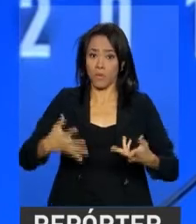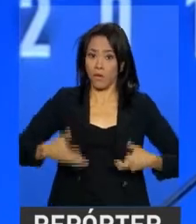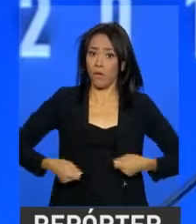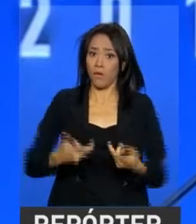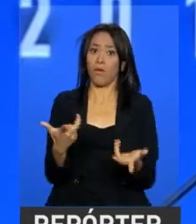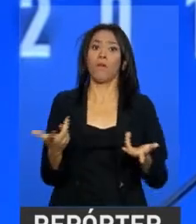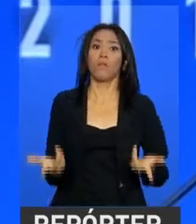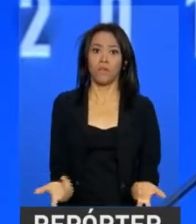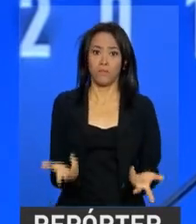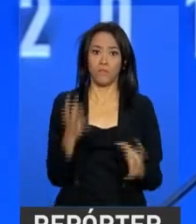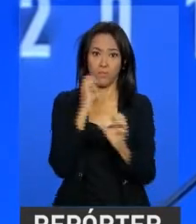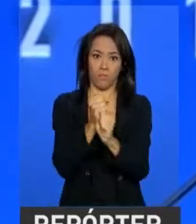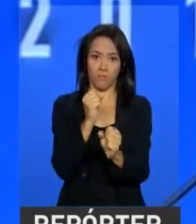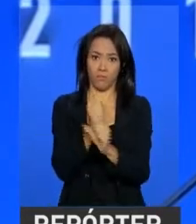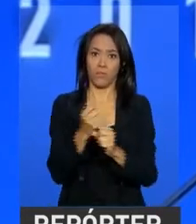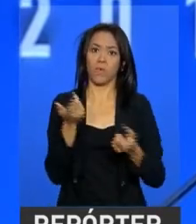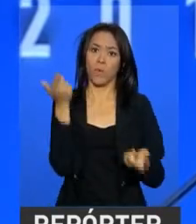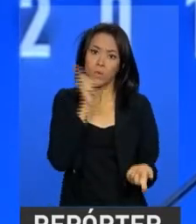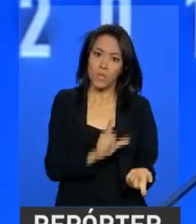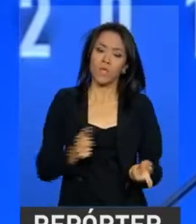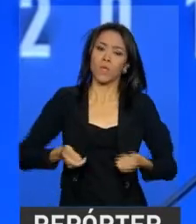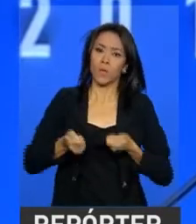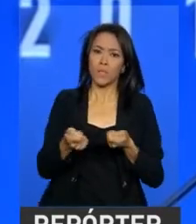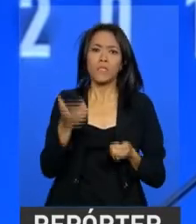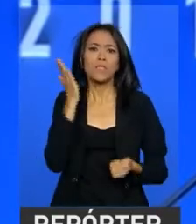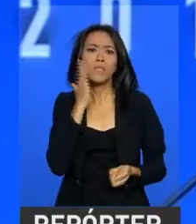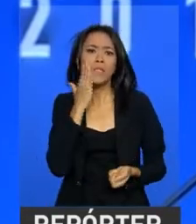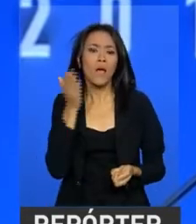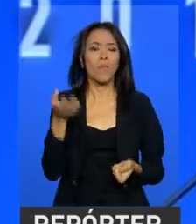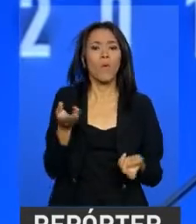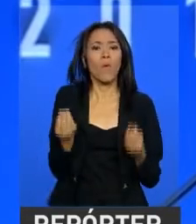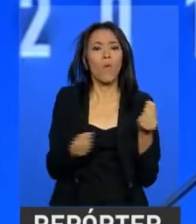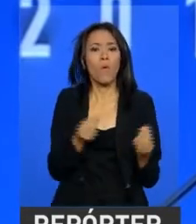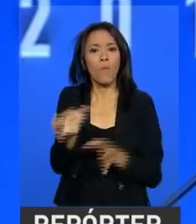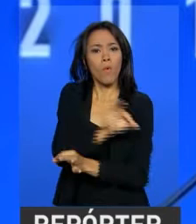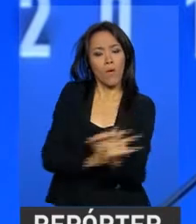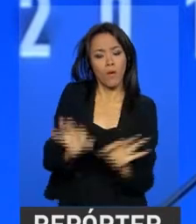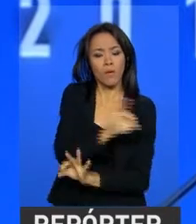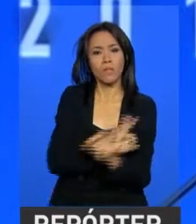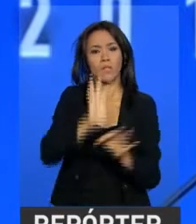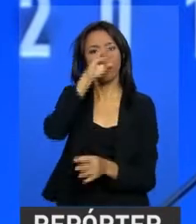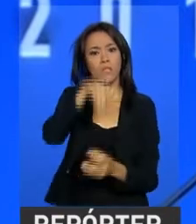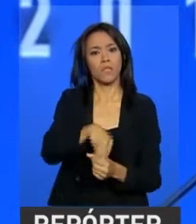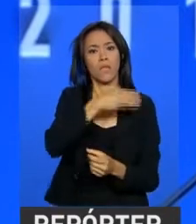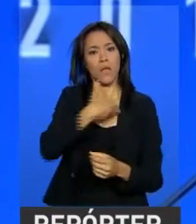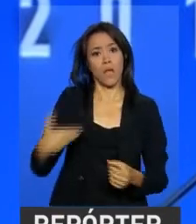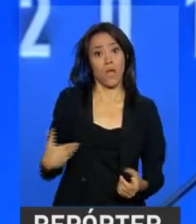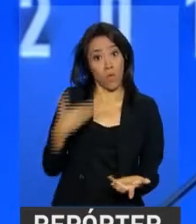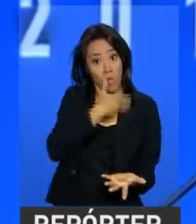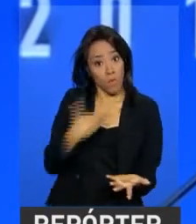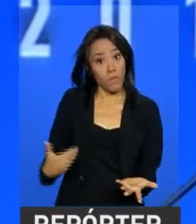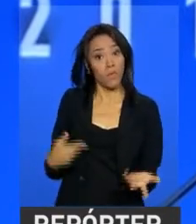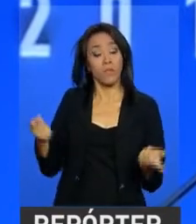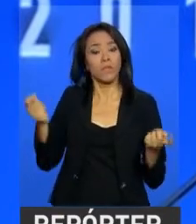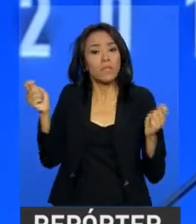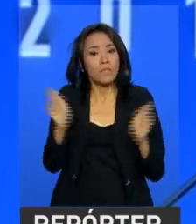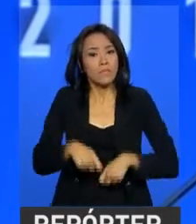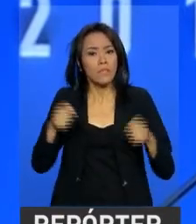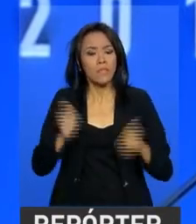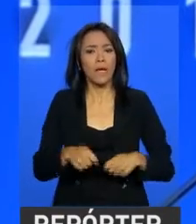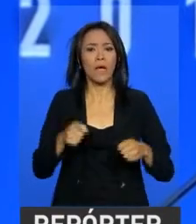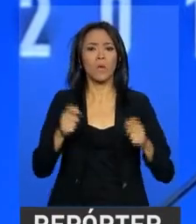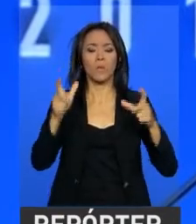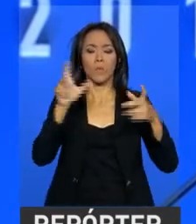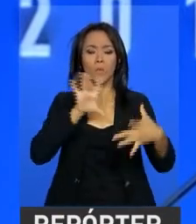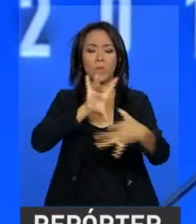Estado que seja capaz de se organizar, um Estado que seja capaz de propiciar um ambiente